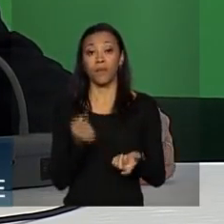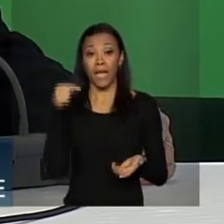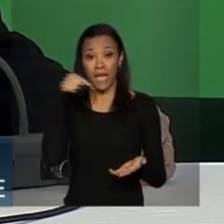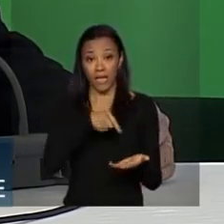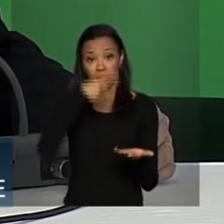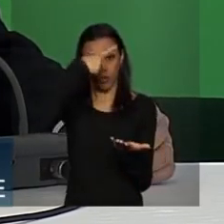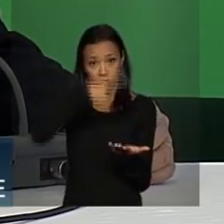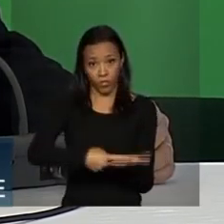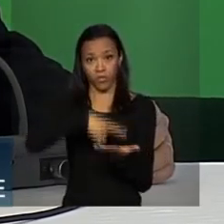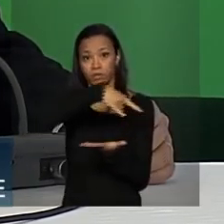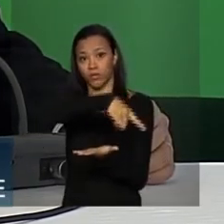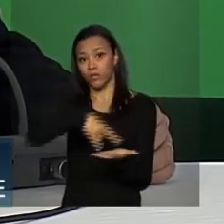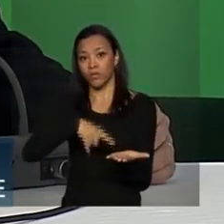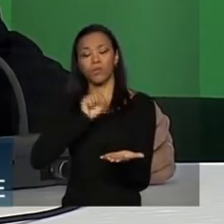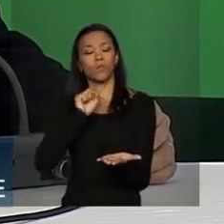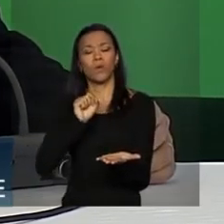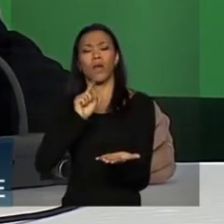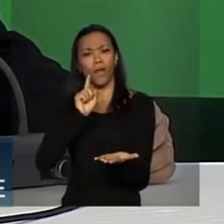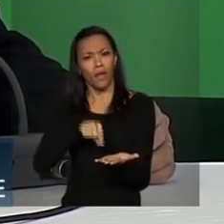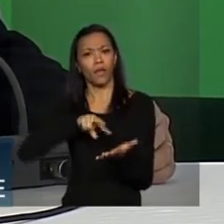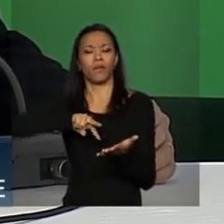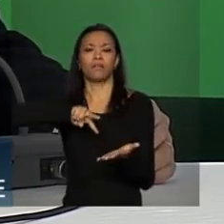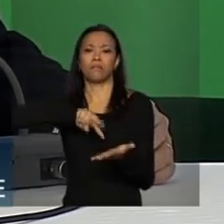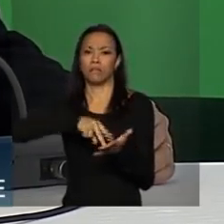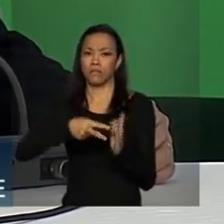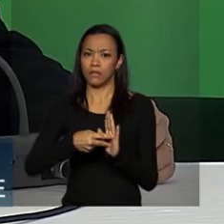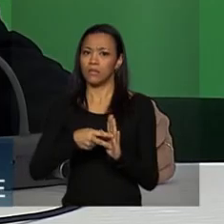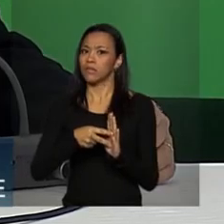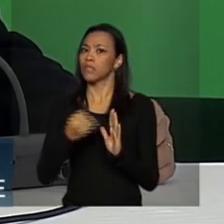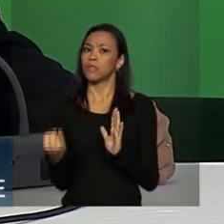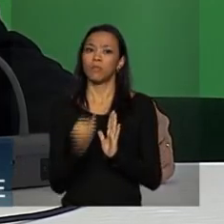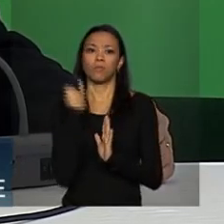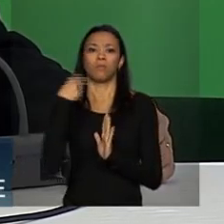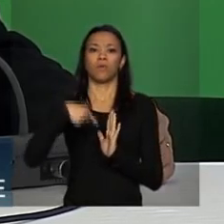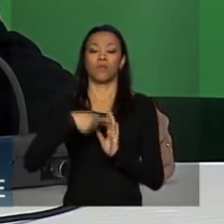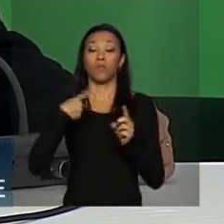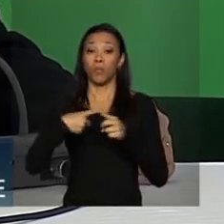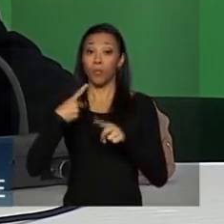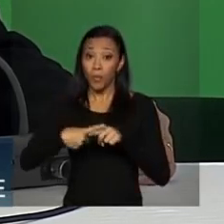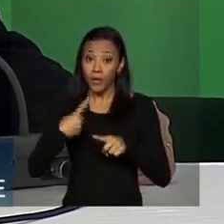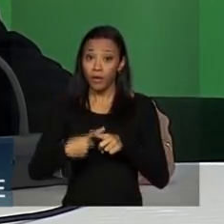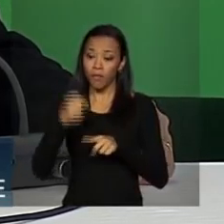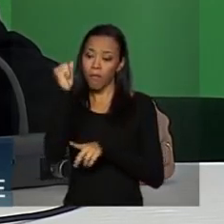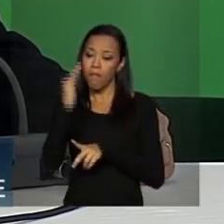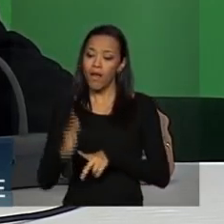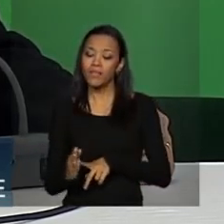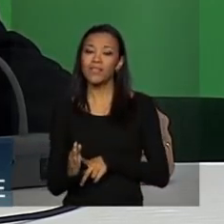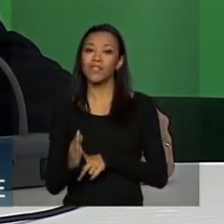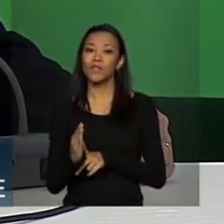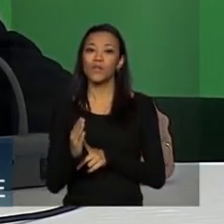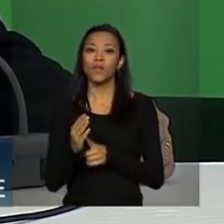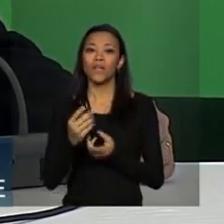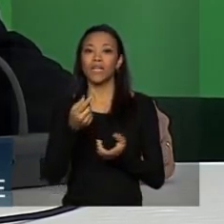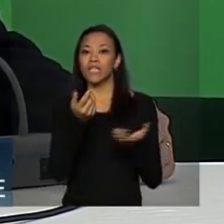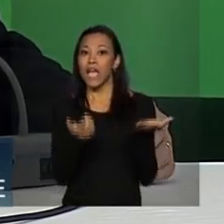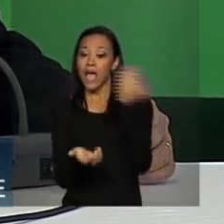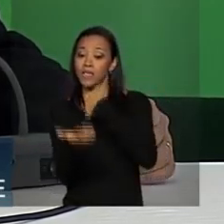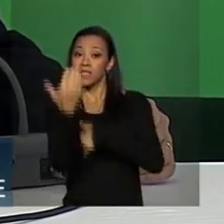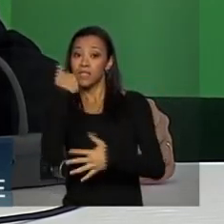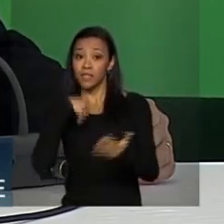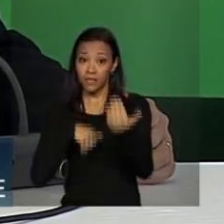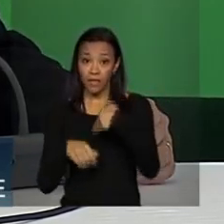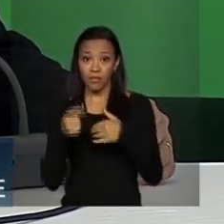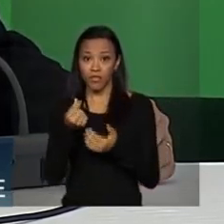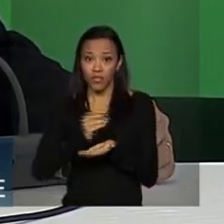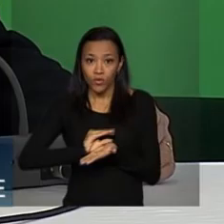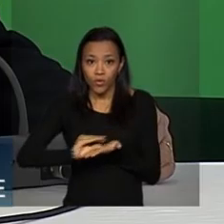significativa porque o Brasil é um grande receptor de investimentos mexicanos. Na verdade, o